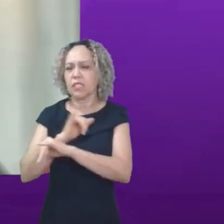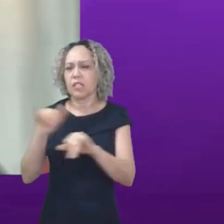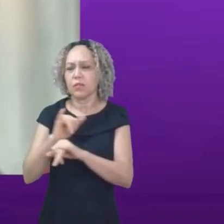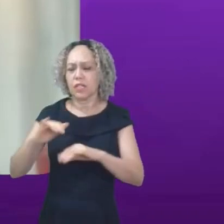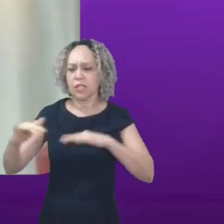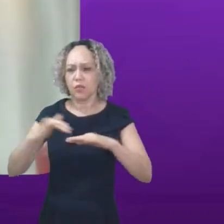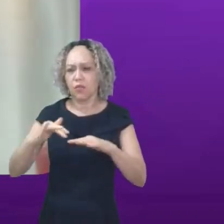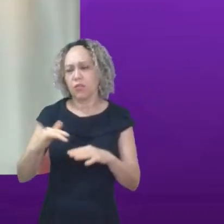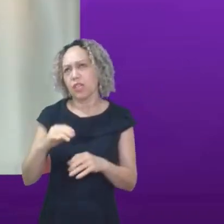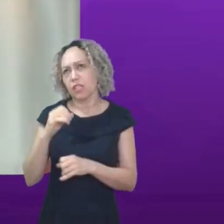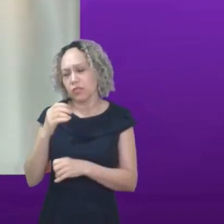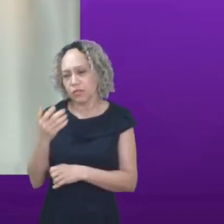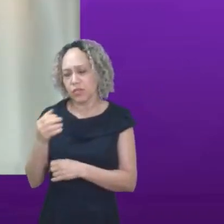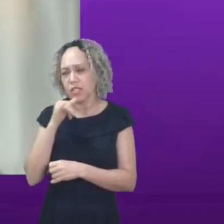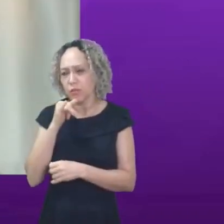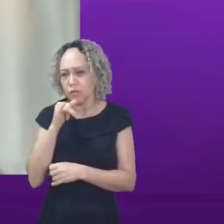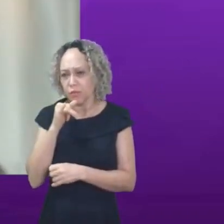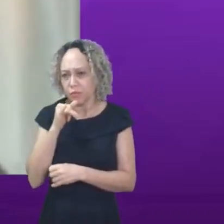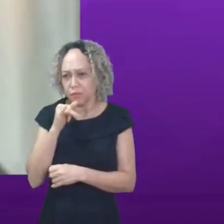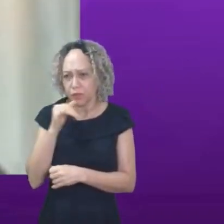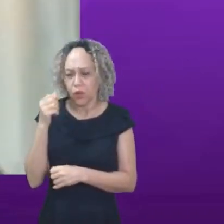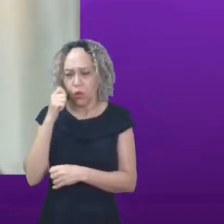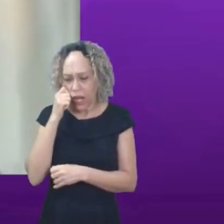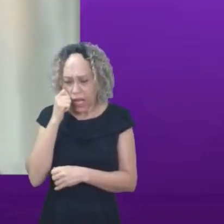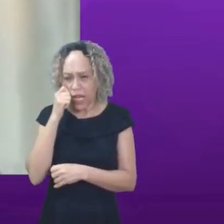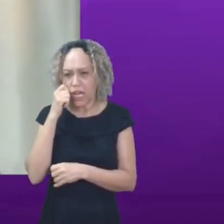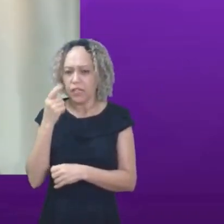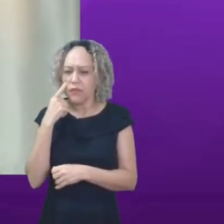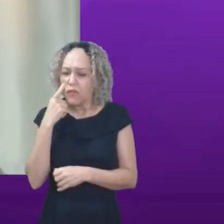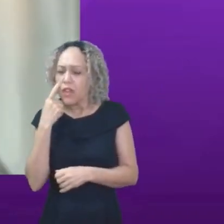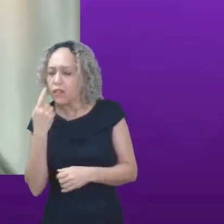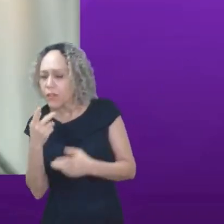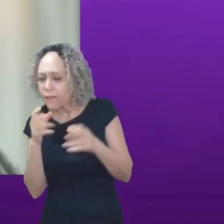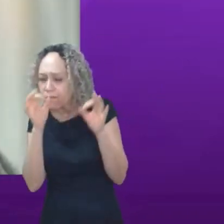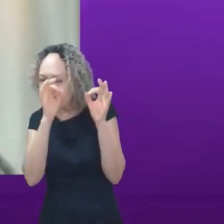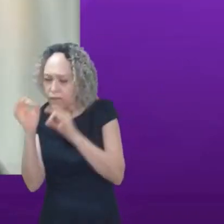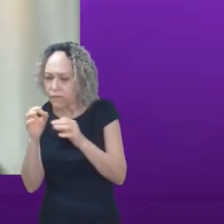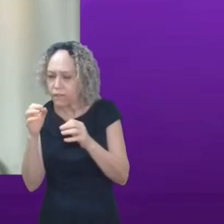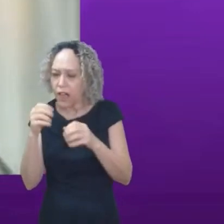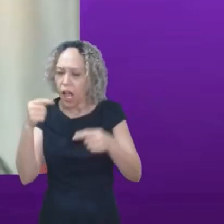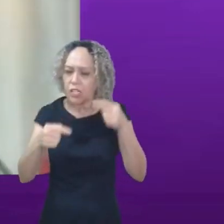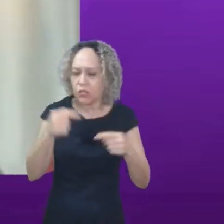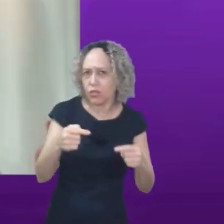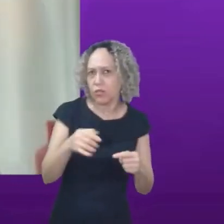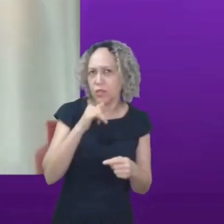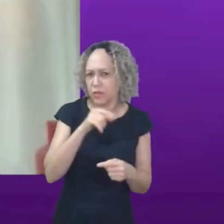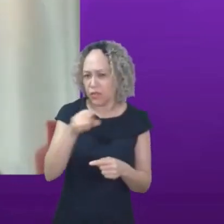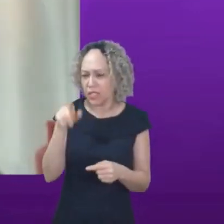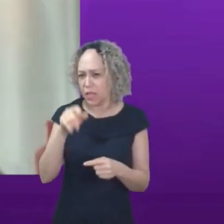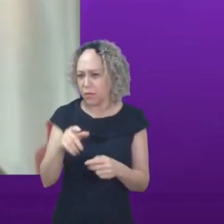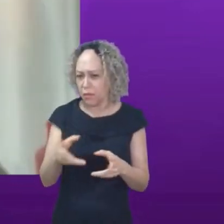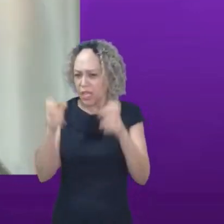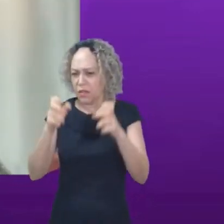movimentos online, ficar sempre atento ali com as discussões que estão sendo feitas, não deixar de denunciar comportamentos abusivos e discursos